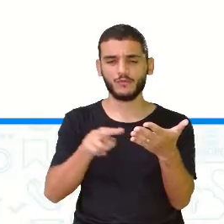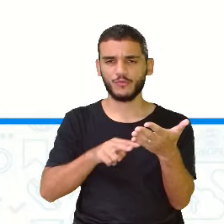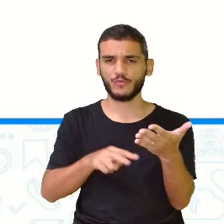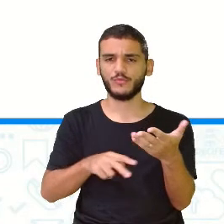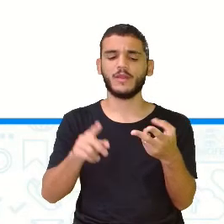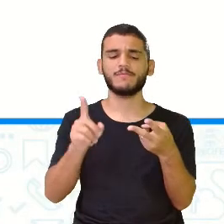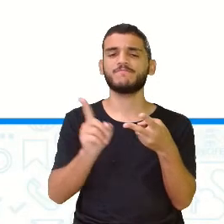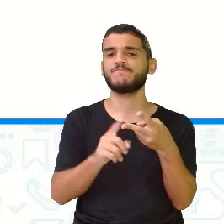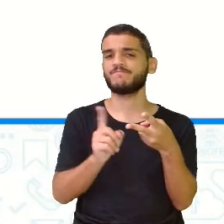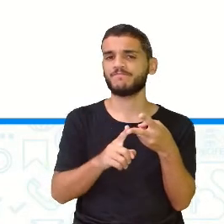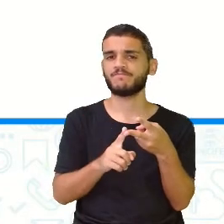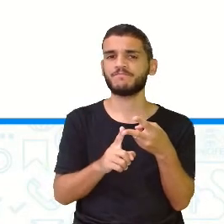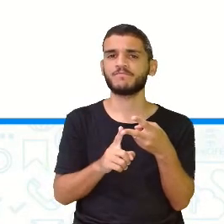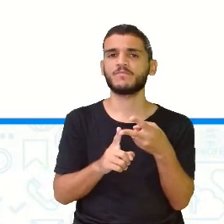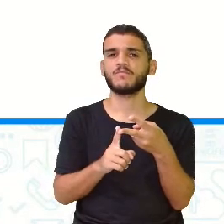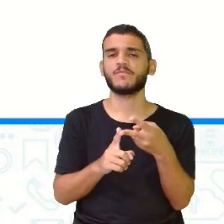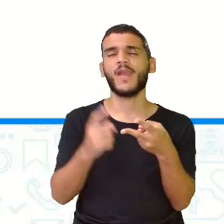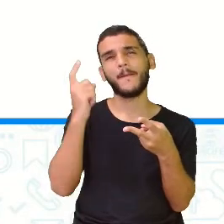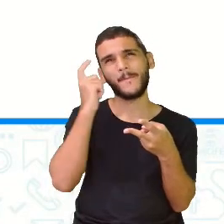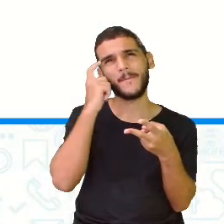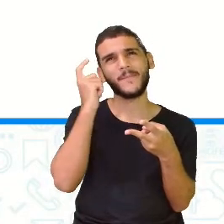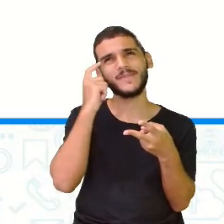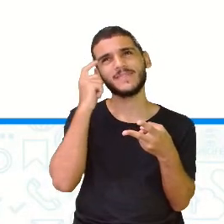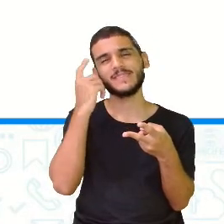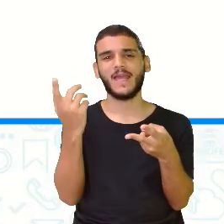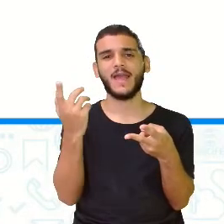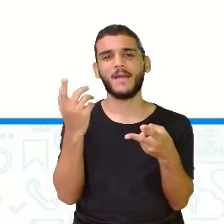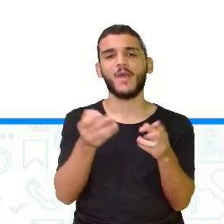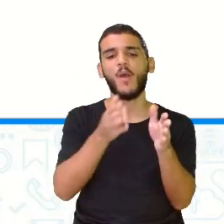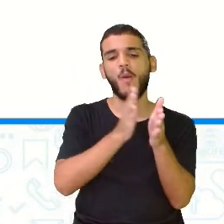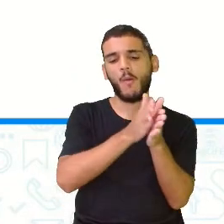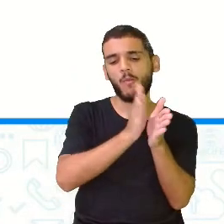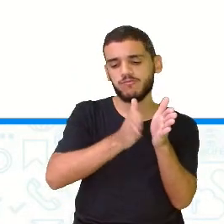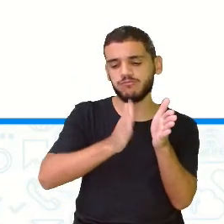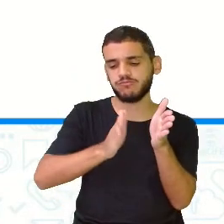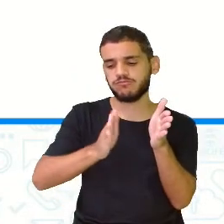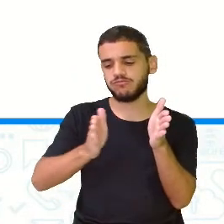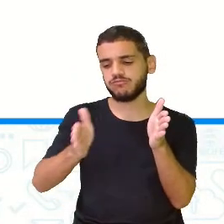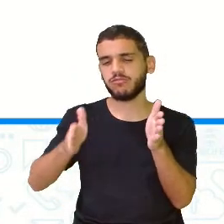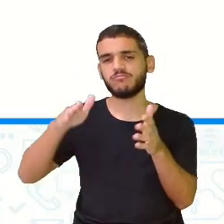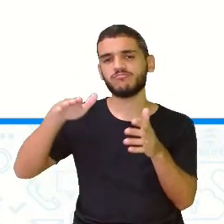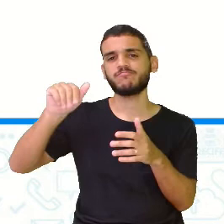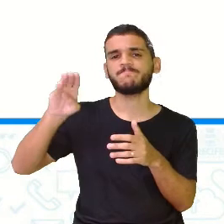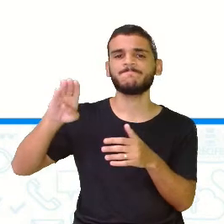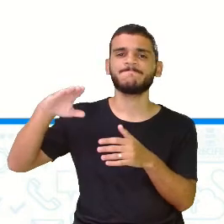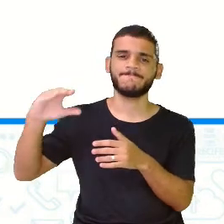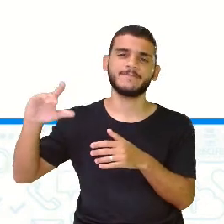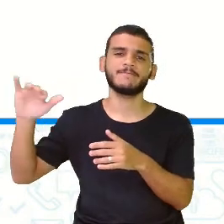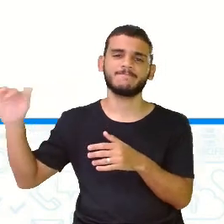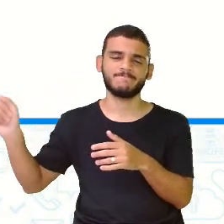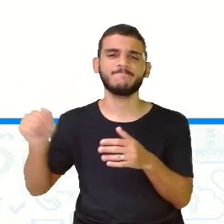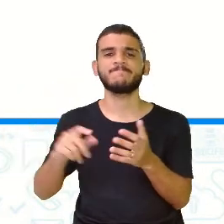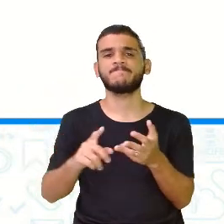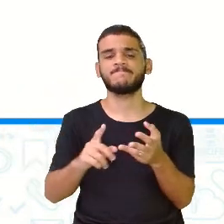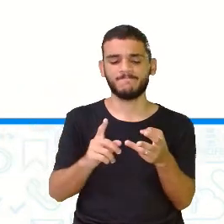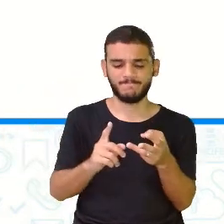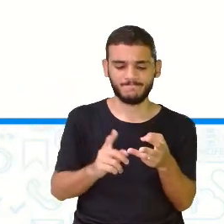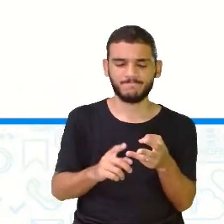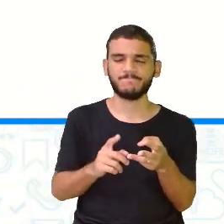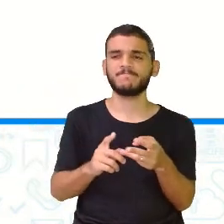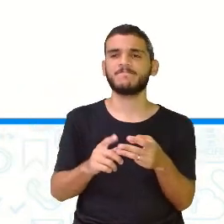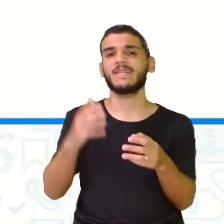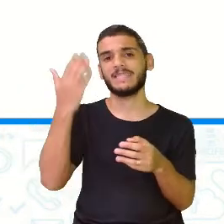compreensão. Depois a gente vai pensar numa sequência alfabética. Por que será, hein? A gente já sabe que no alfabeto